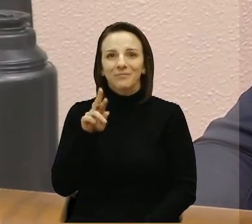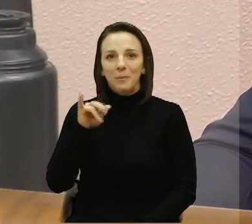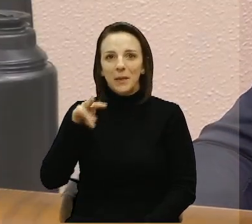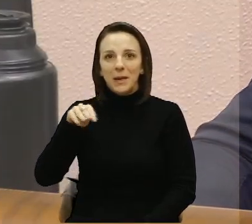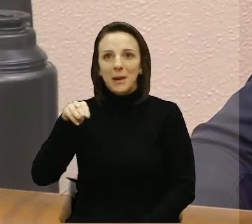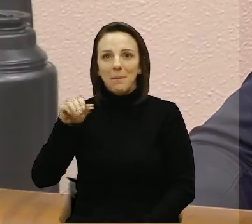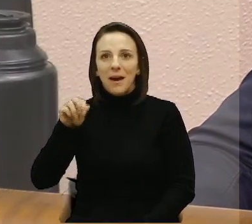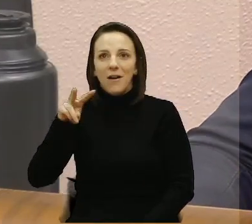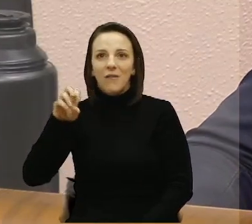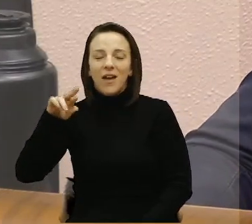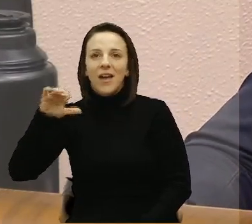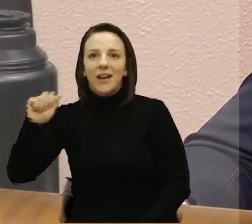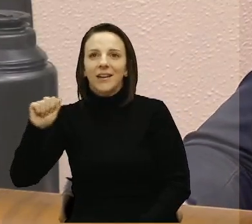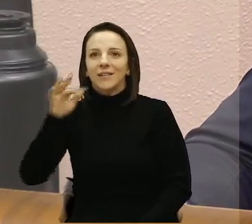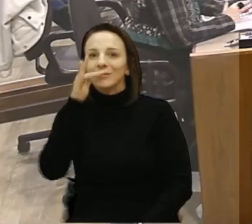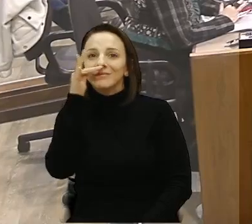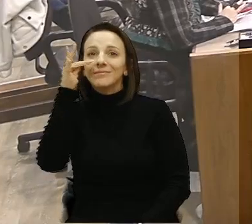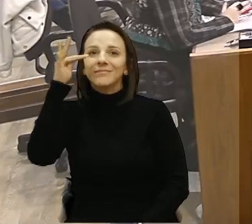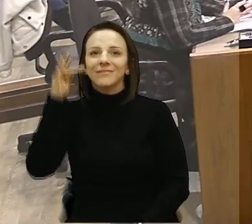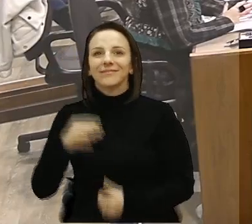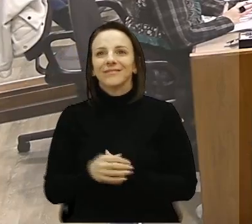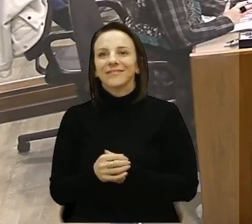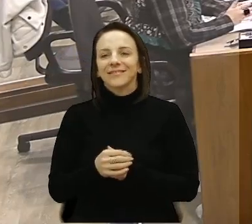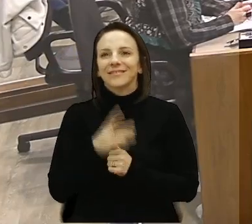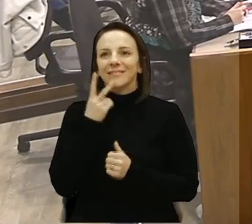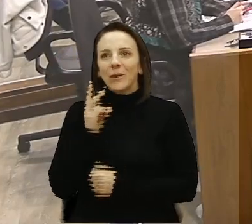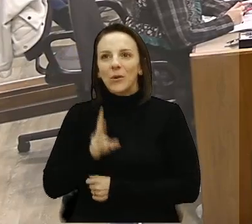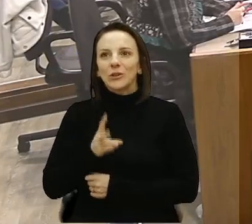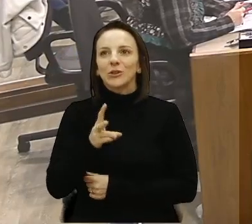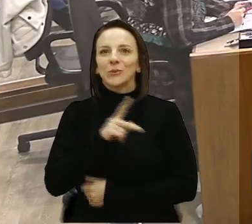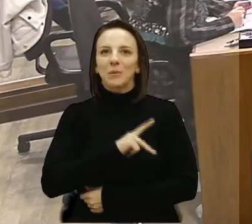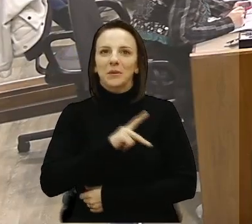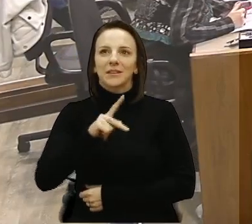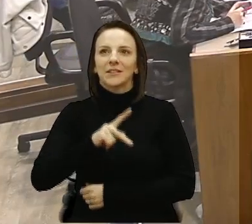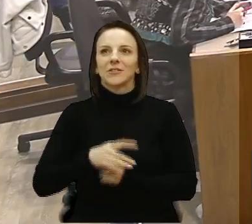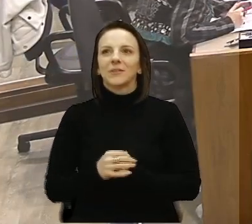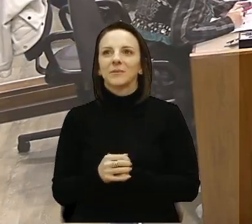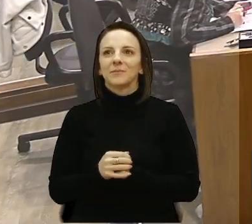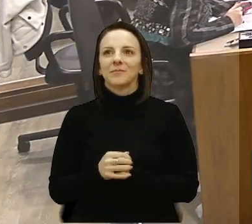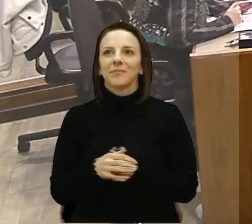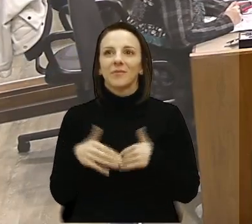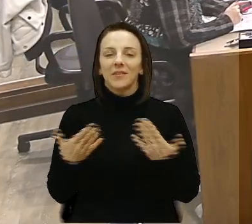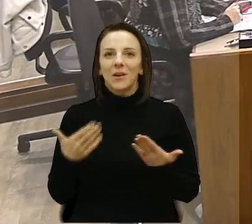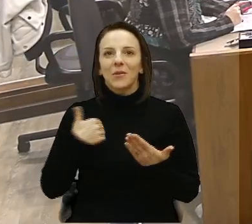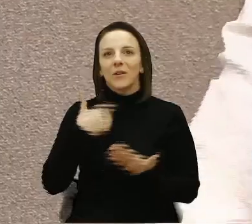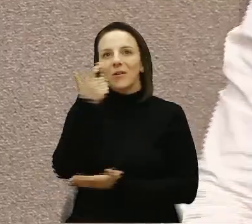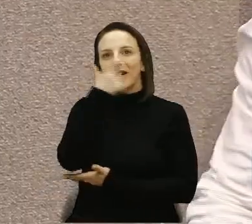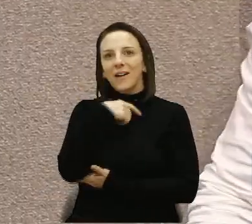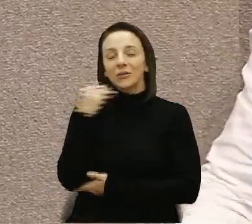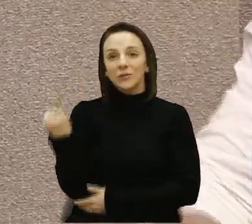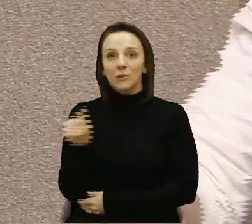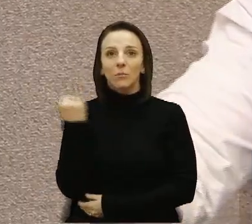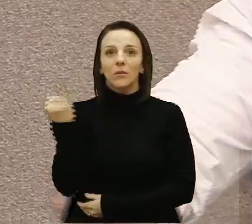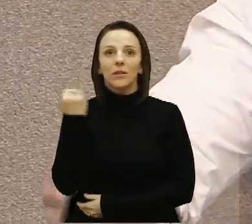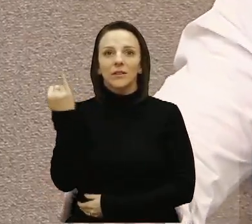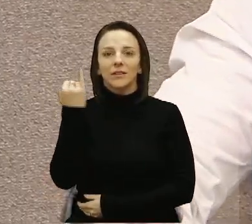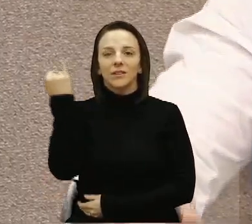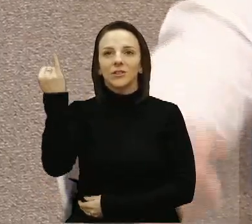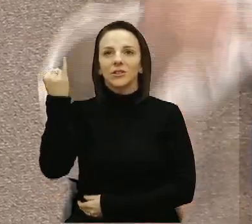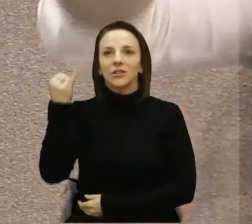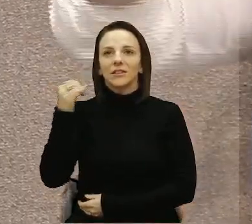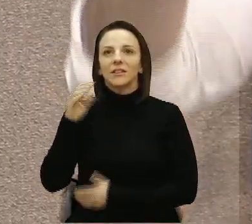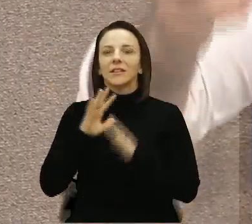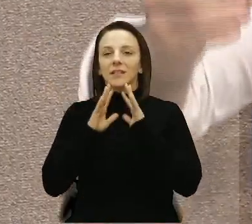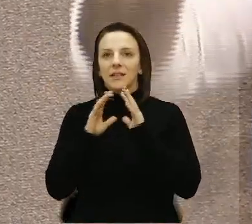declaração de voto o vereador Ramon Teles. Obrigado, presidente. Então, eu acho importante a Secretaria de Trânsito, Transporte e